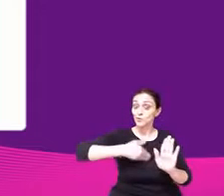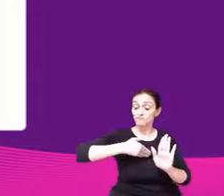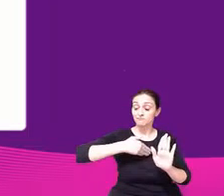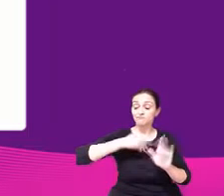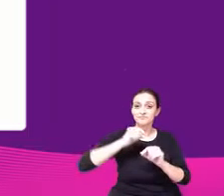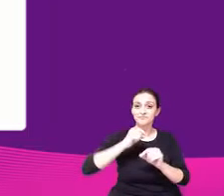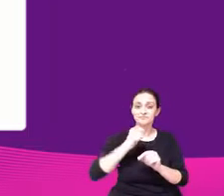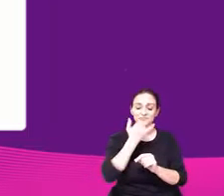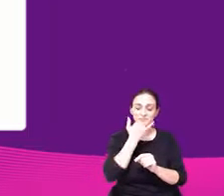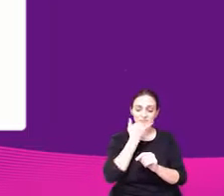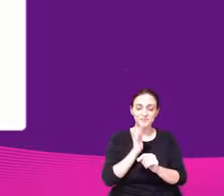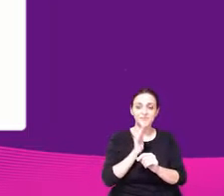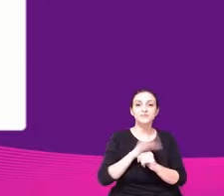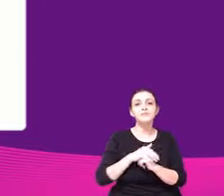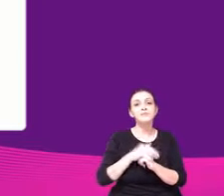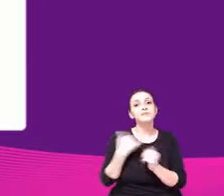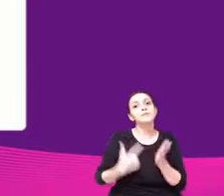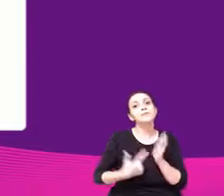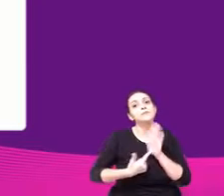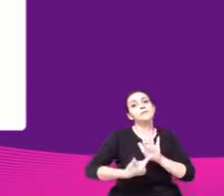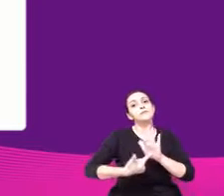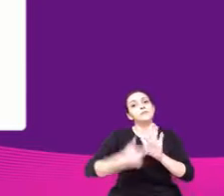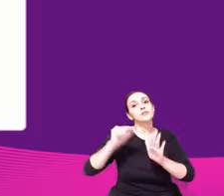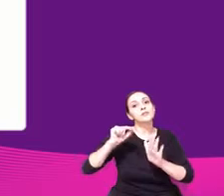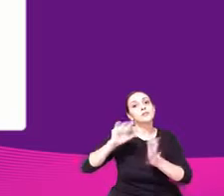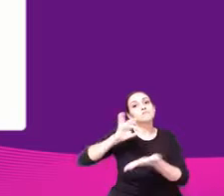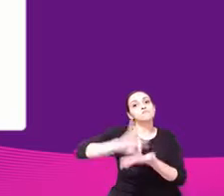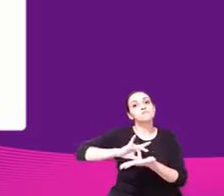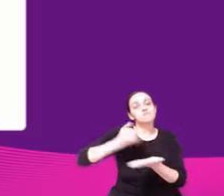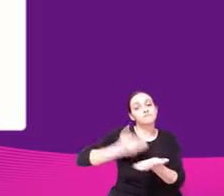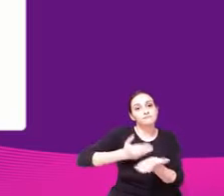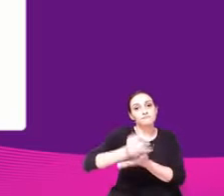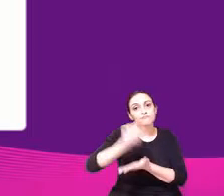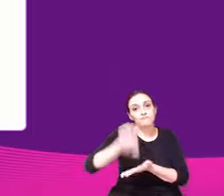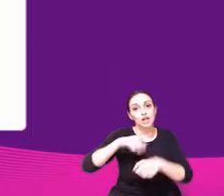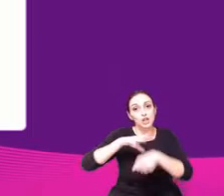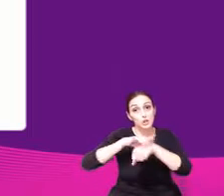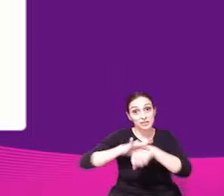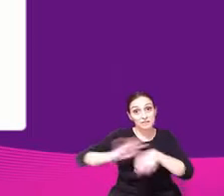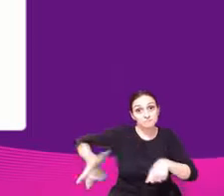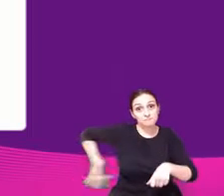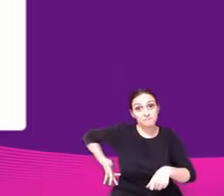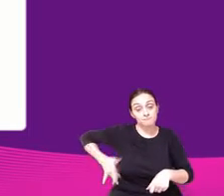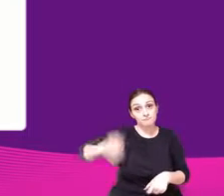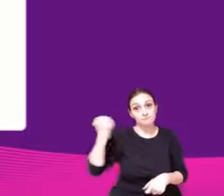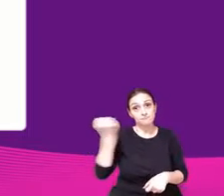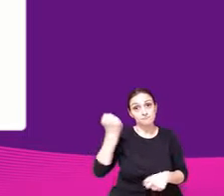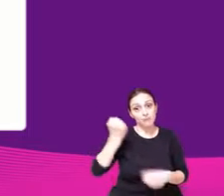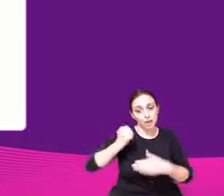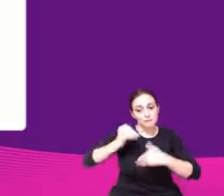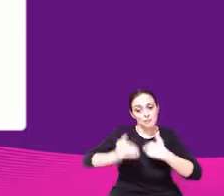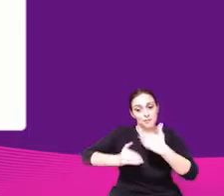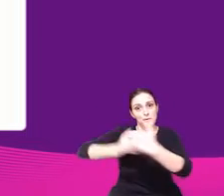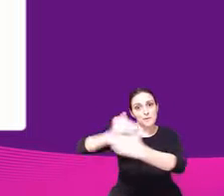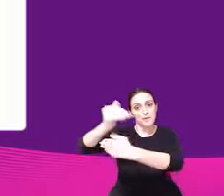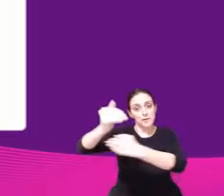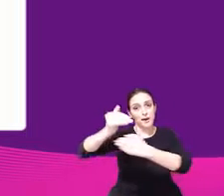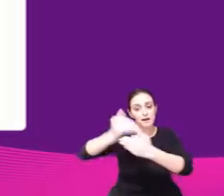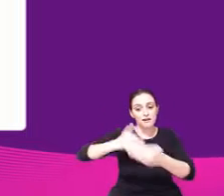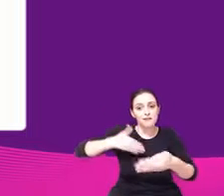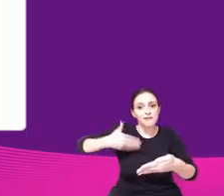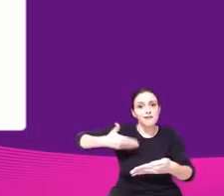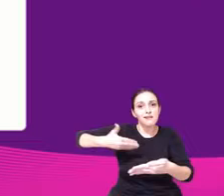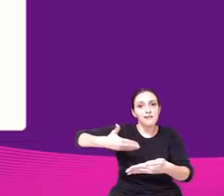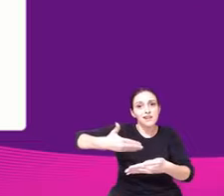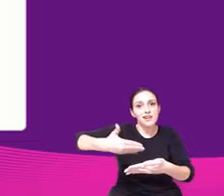aquela afirmativa inicial de que a doença renal crônica, que progride para estágios terminais, ela, na verdade, é uma